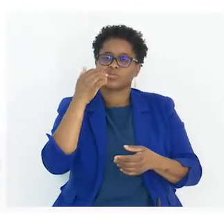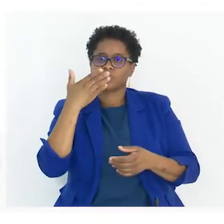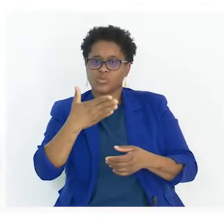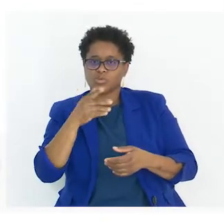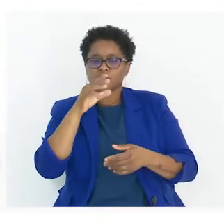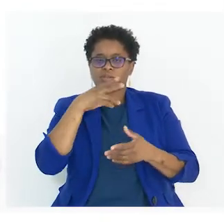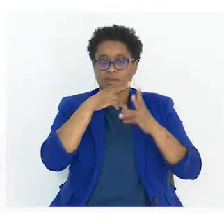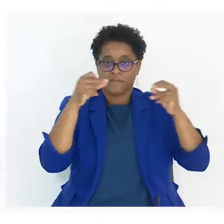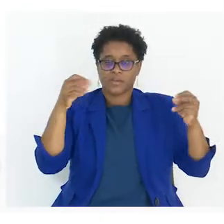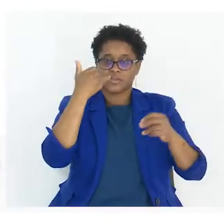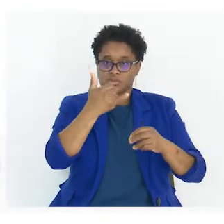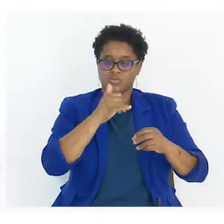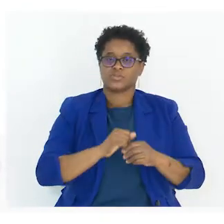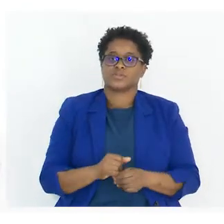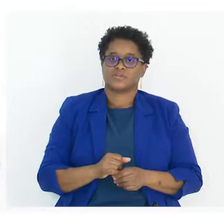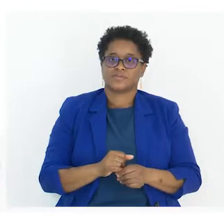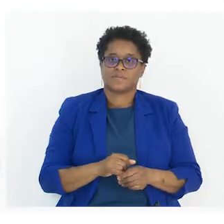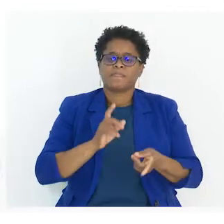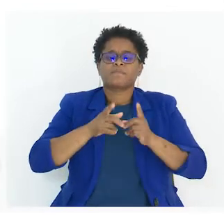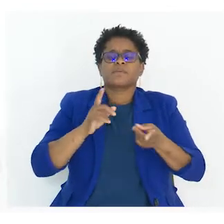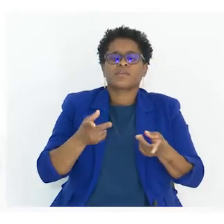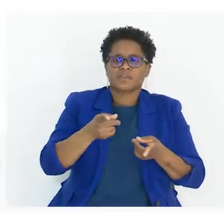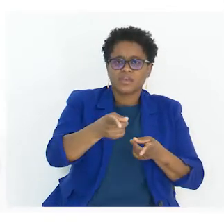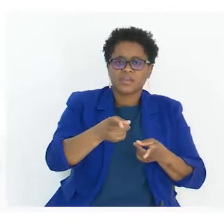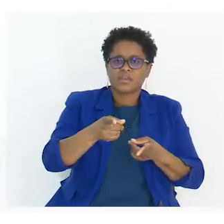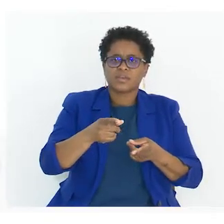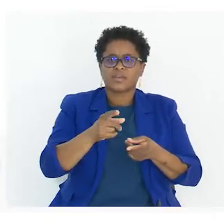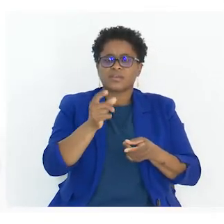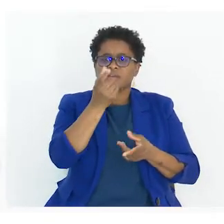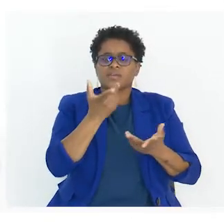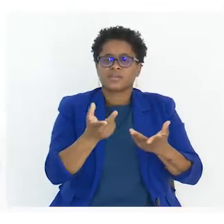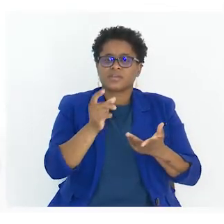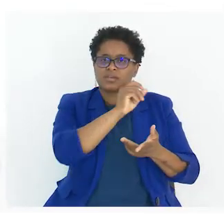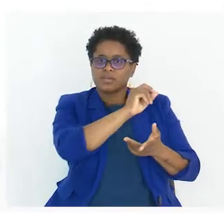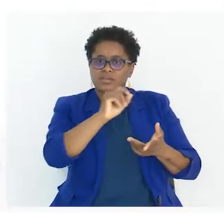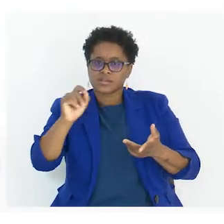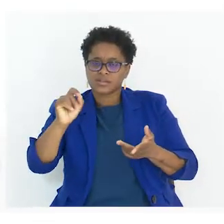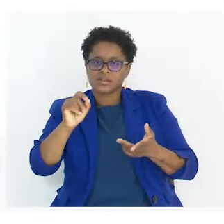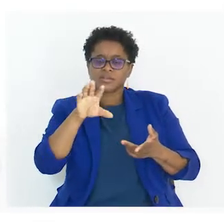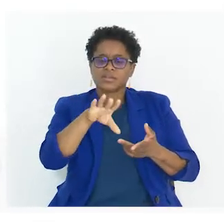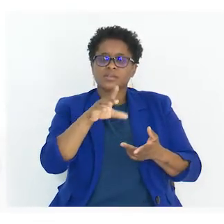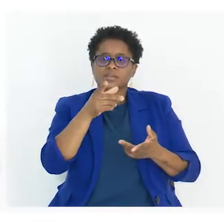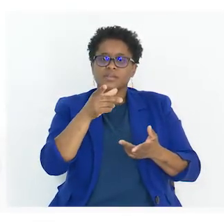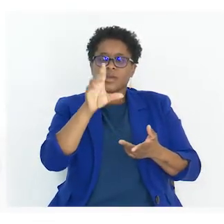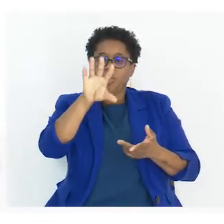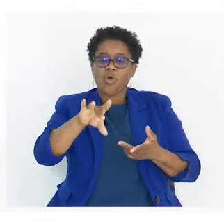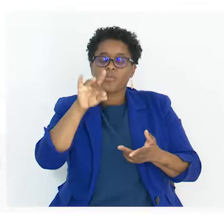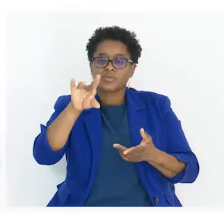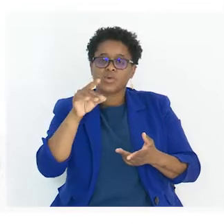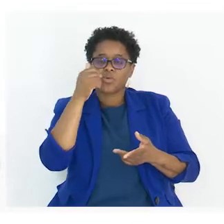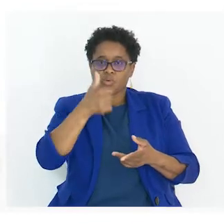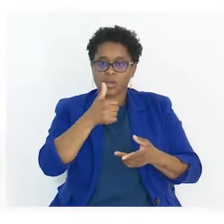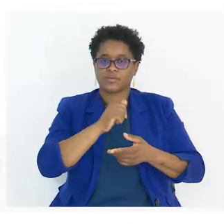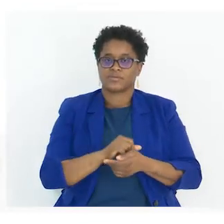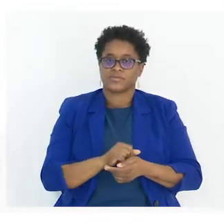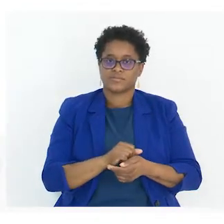pergunta 2.1 da afirmação 2, não é? Para que serve? Assinale a opção correta.